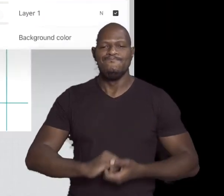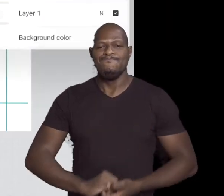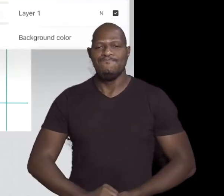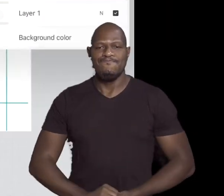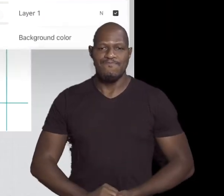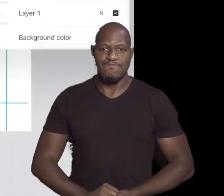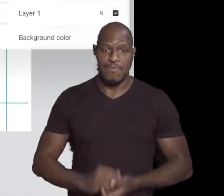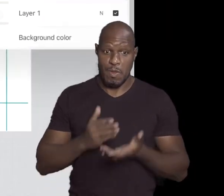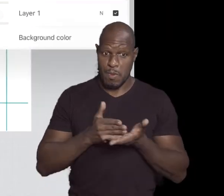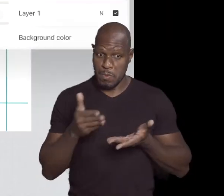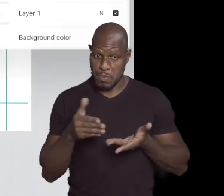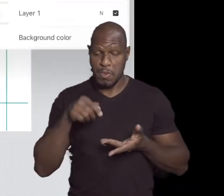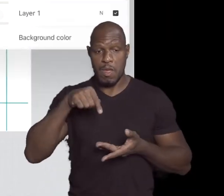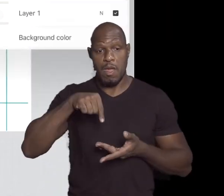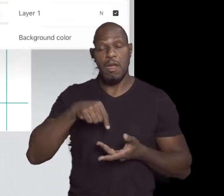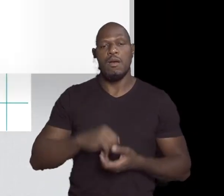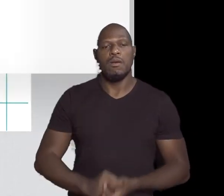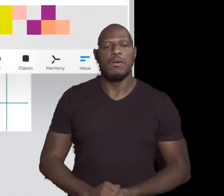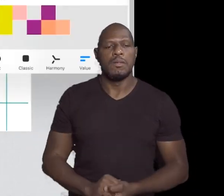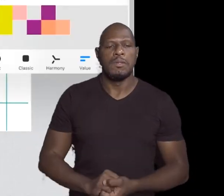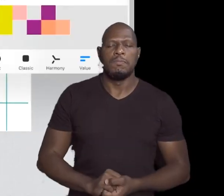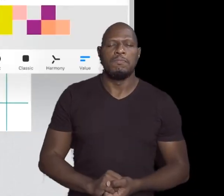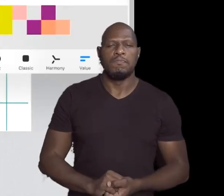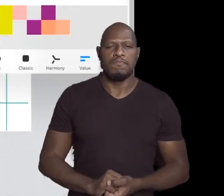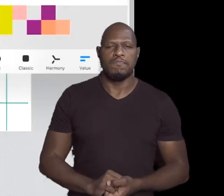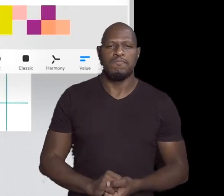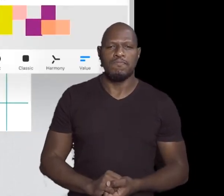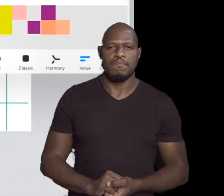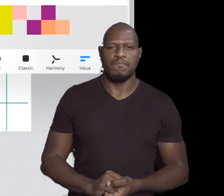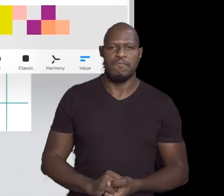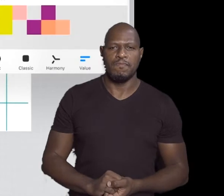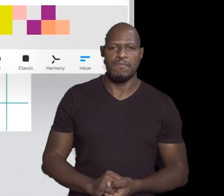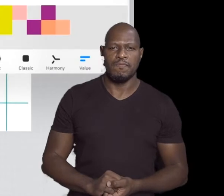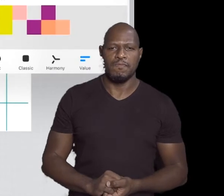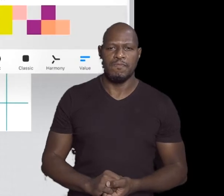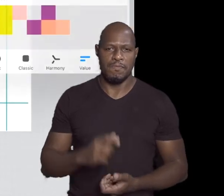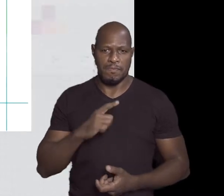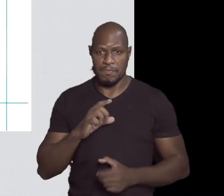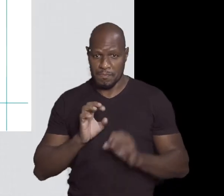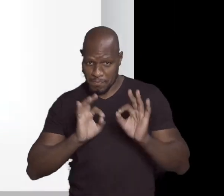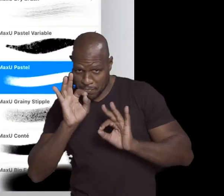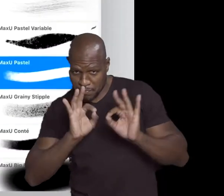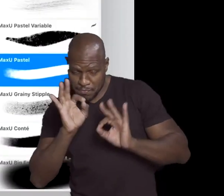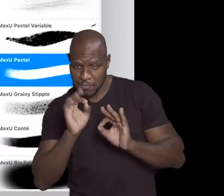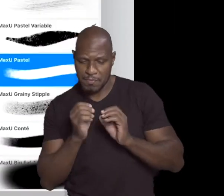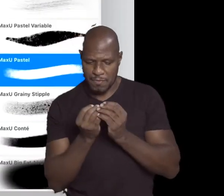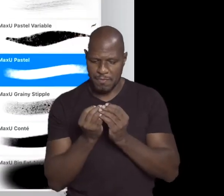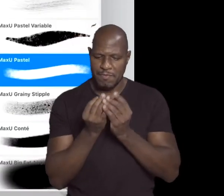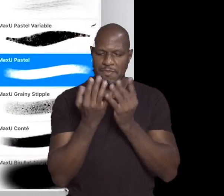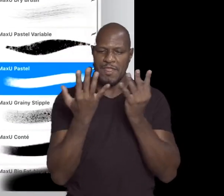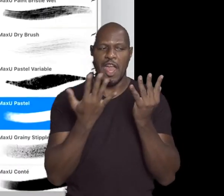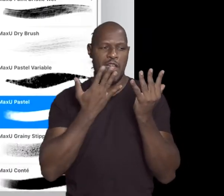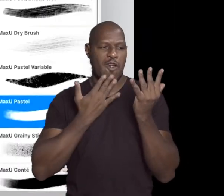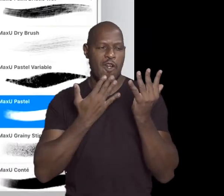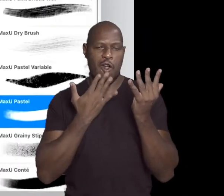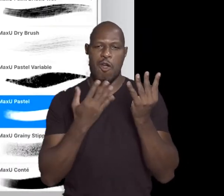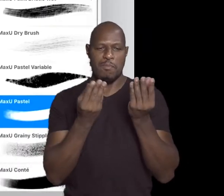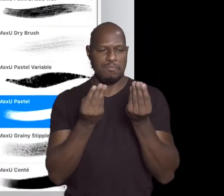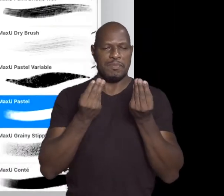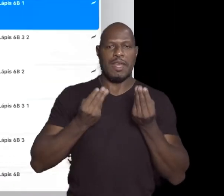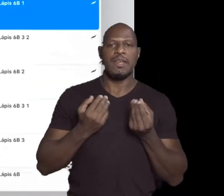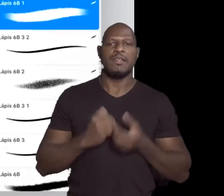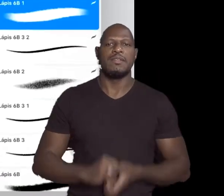A partir disso, levando em consideração também a paleta que me foi dada.